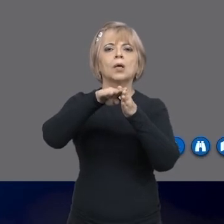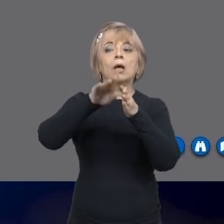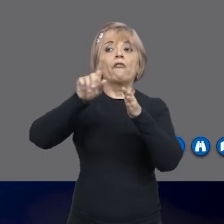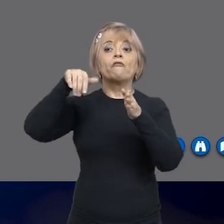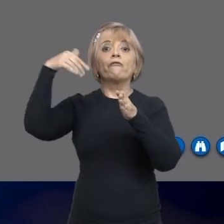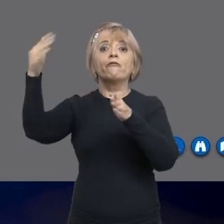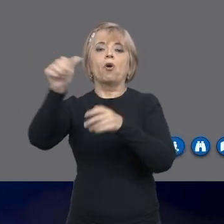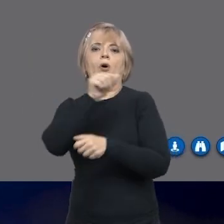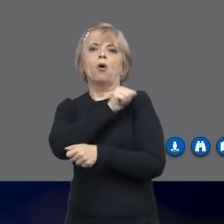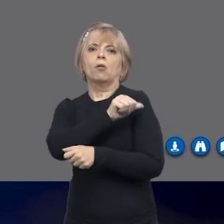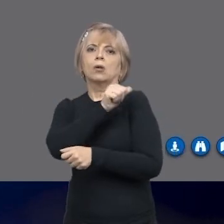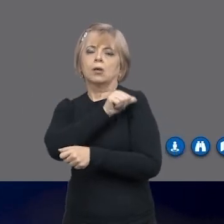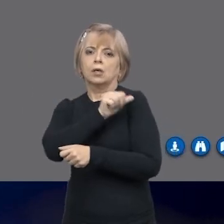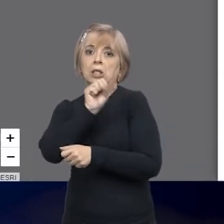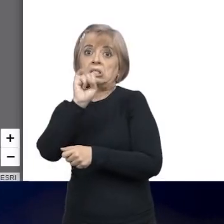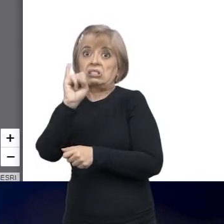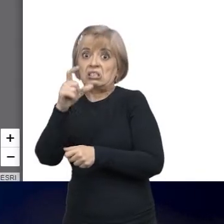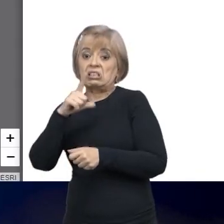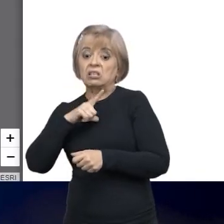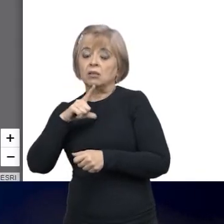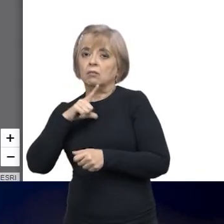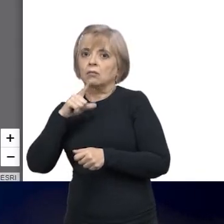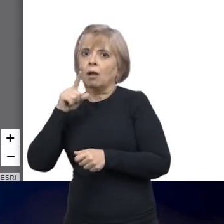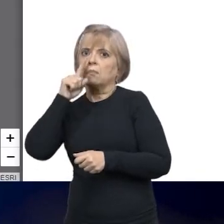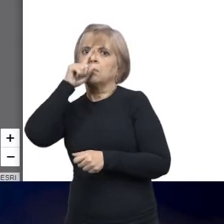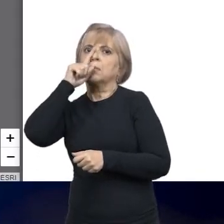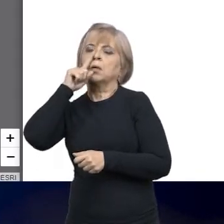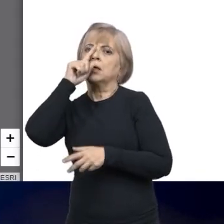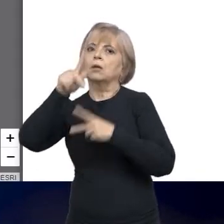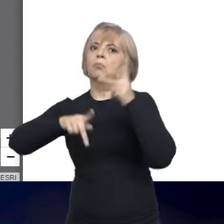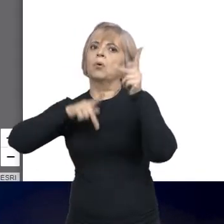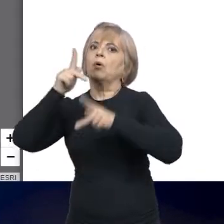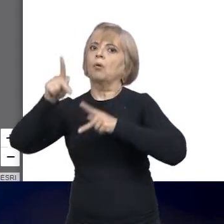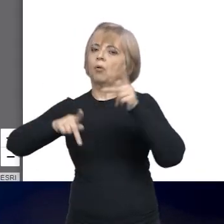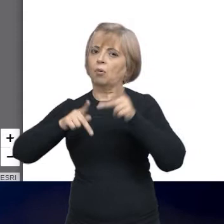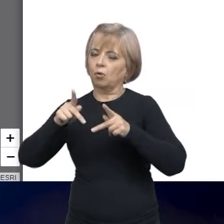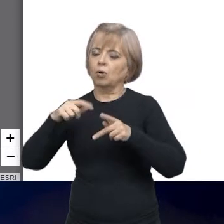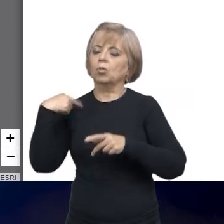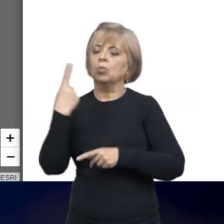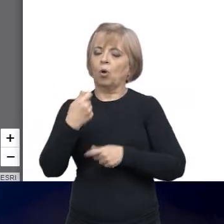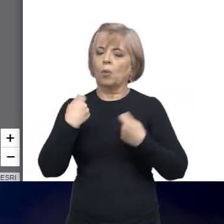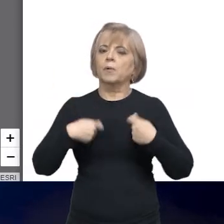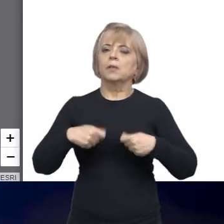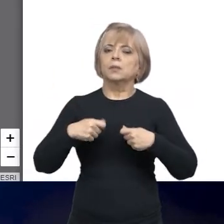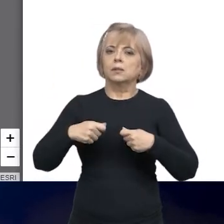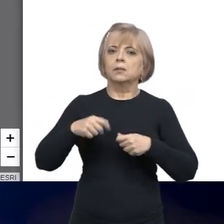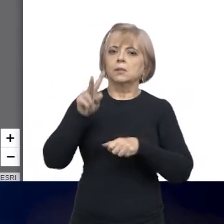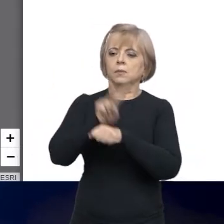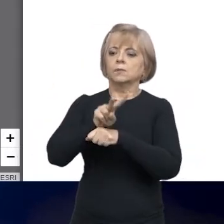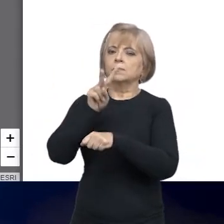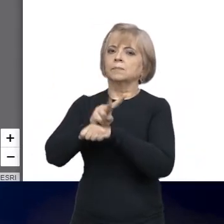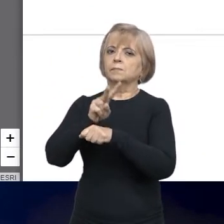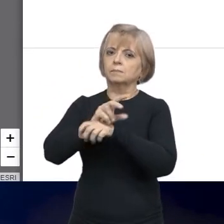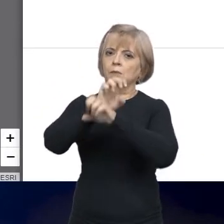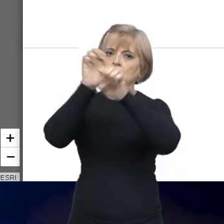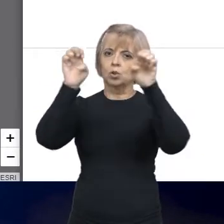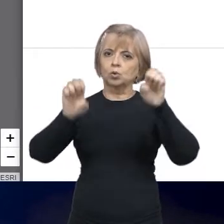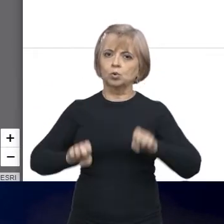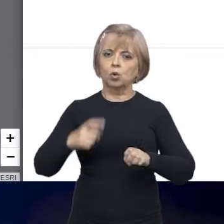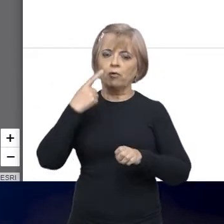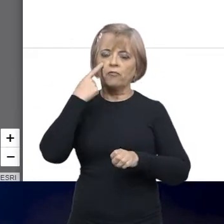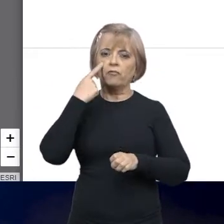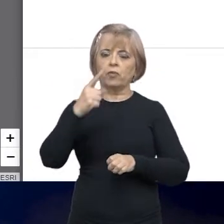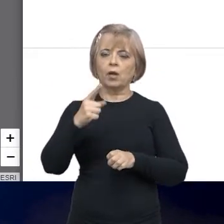que, se rompidas, ameaçam a nossa população e nosso território. Tudo isso nós temos procurado estruturar e construir